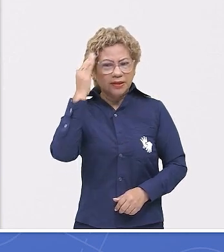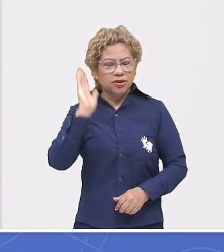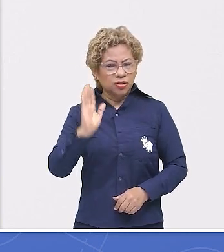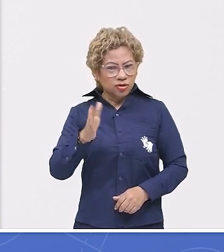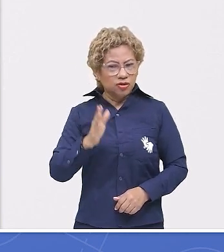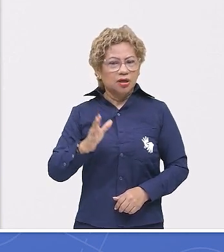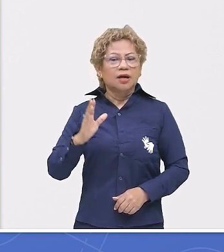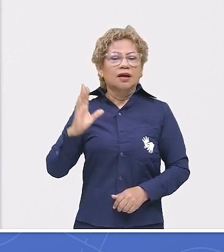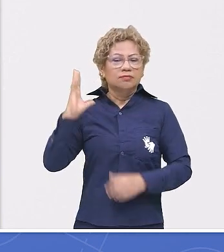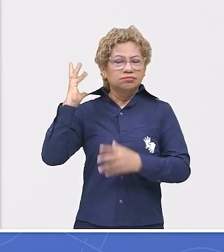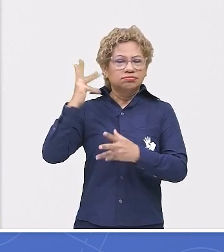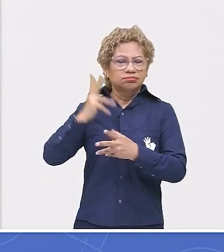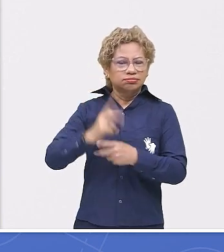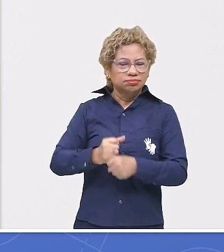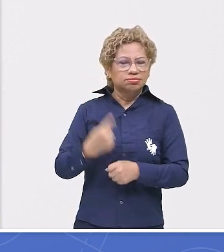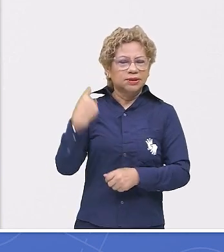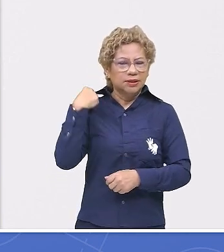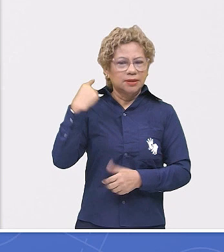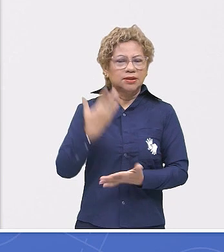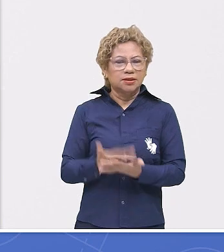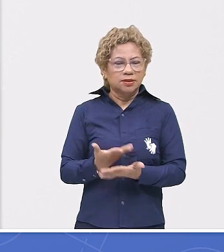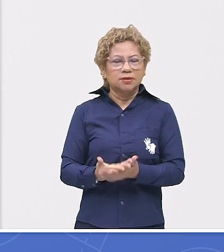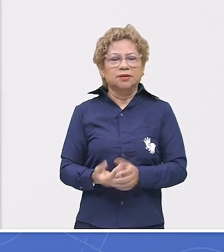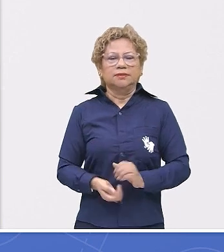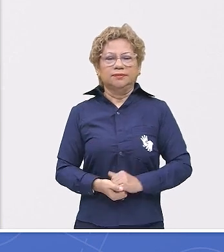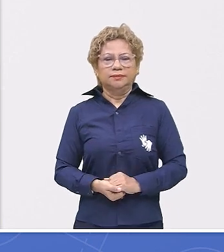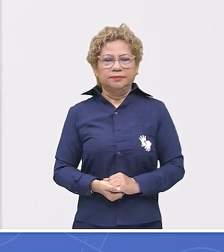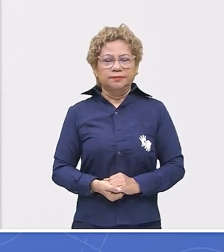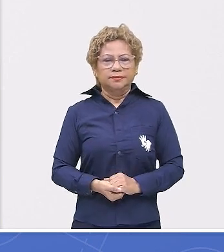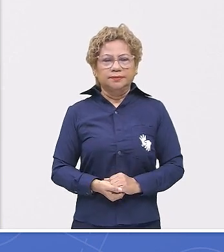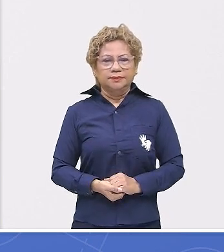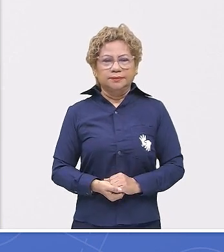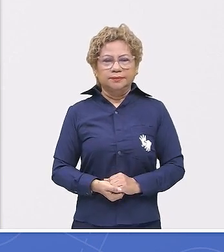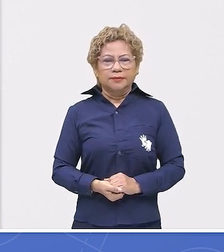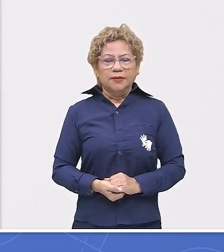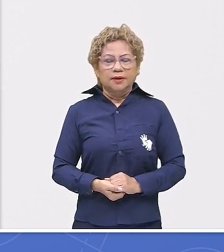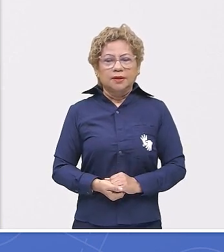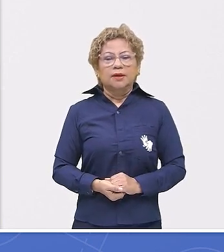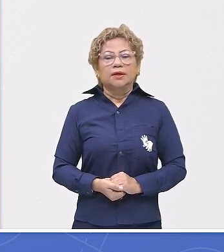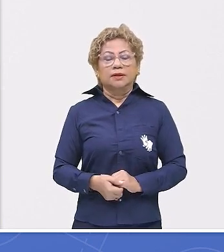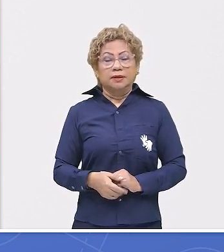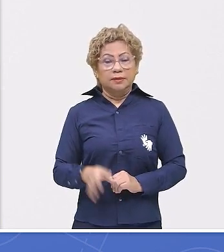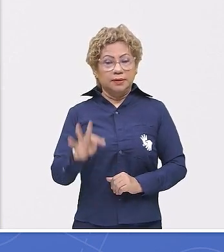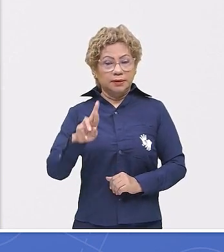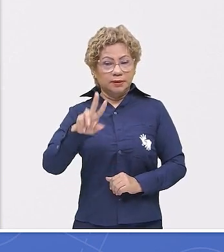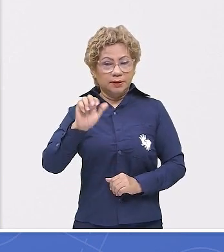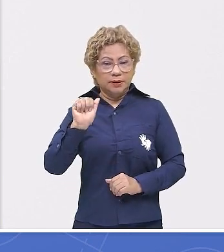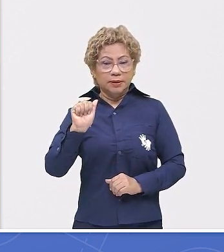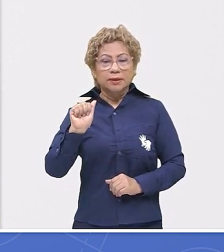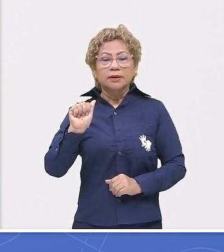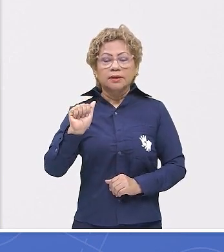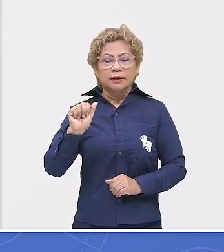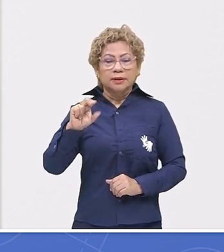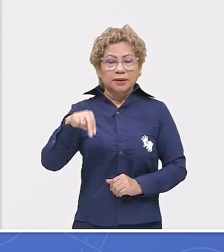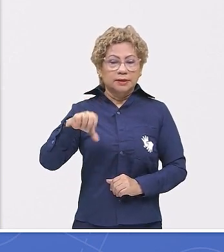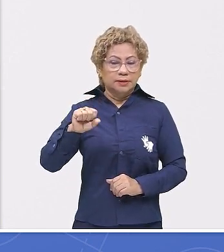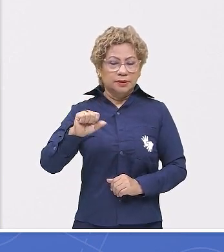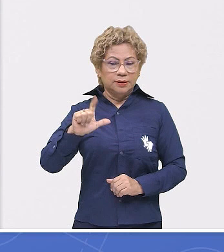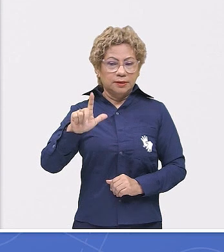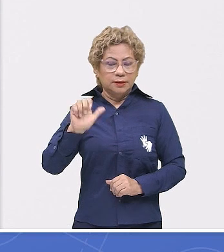tá? Então, o movimento de translação, ele vai realizar esse movimento já em torno